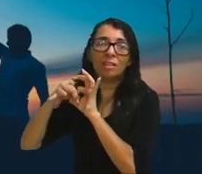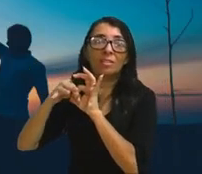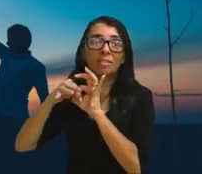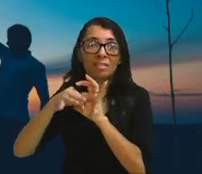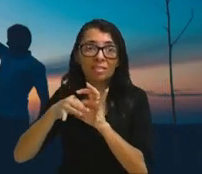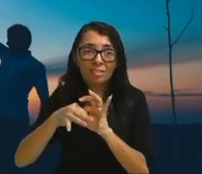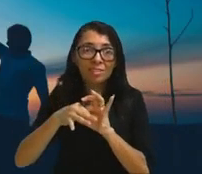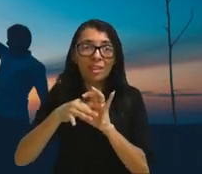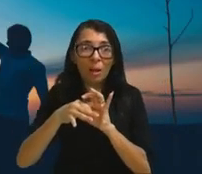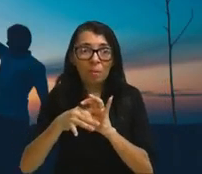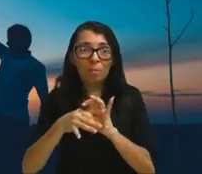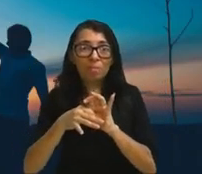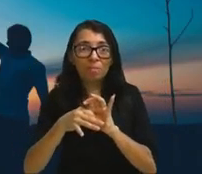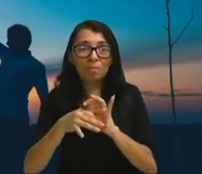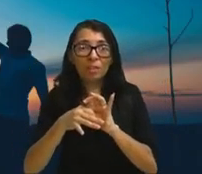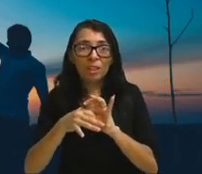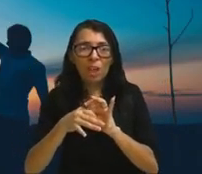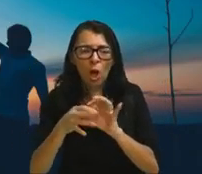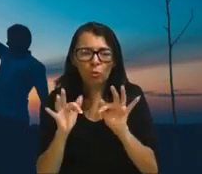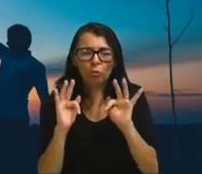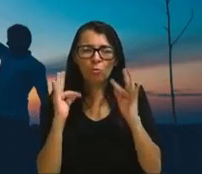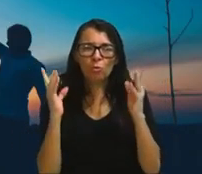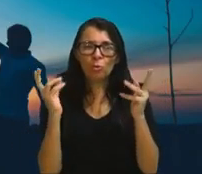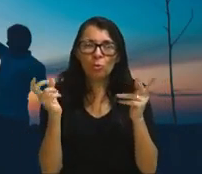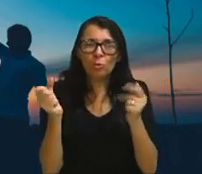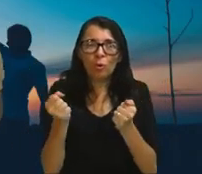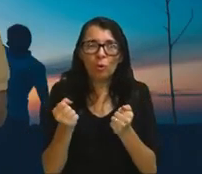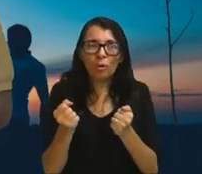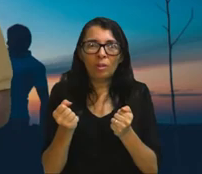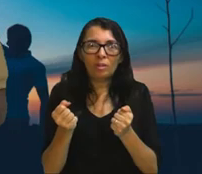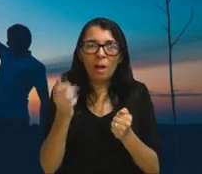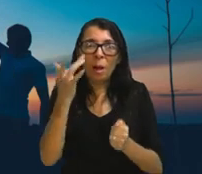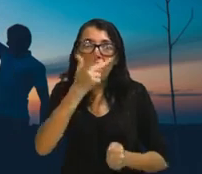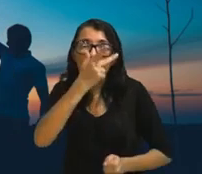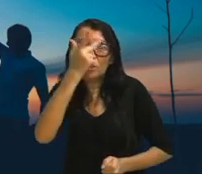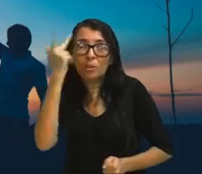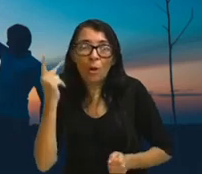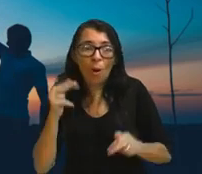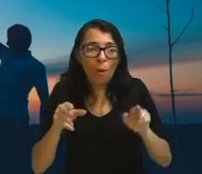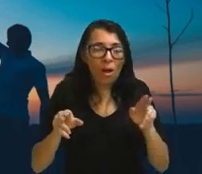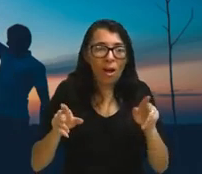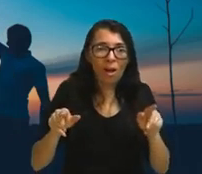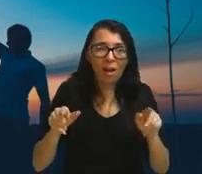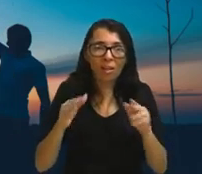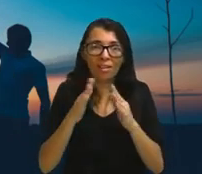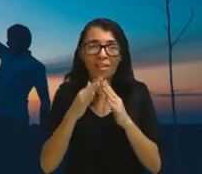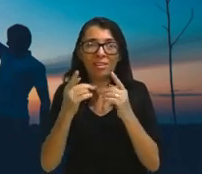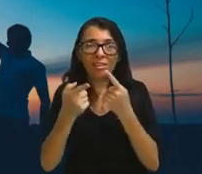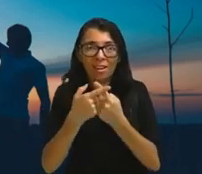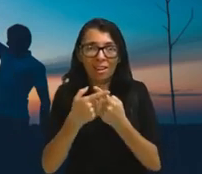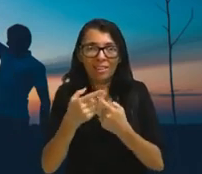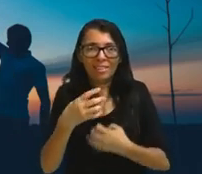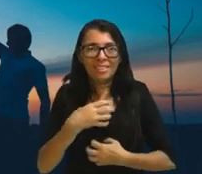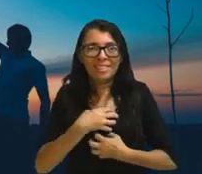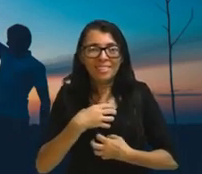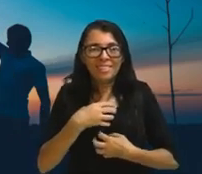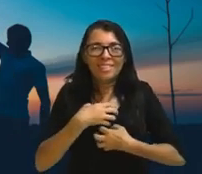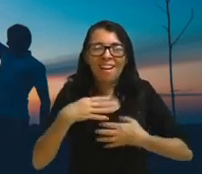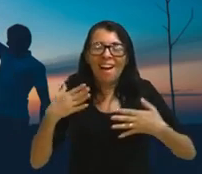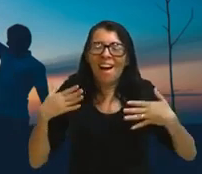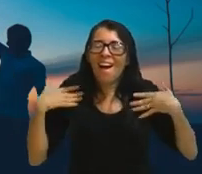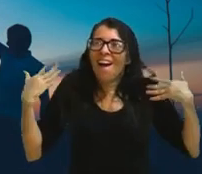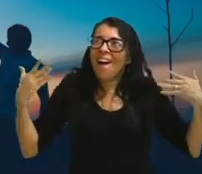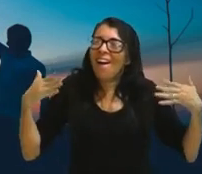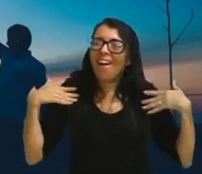desavença, essa unidade é quebrada. Essa unidade do lar ela é quebrada quando um concorda ou discorda. E mesmo que a gente